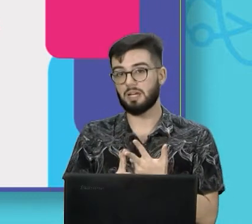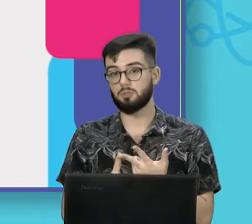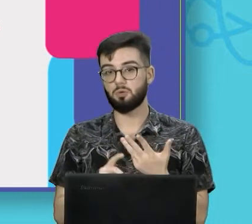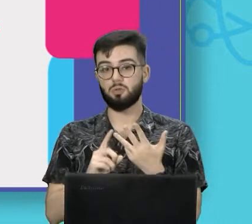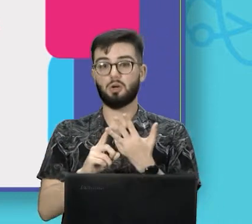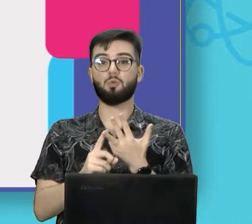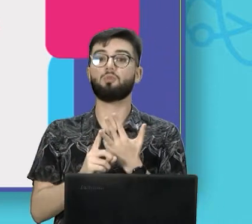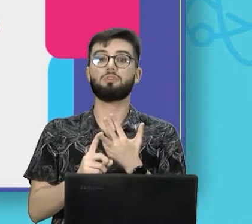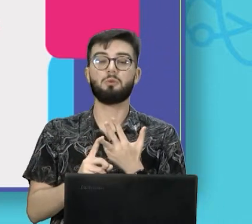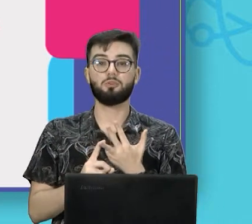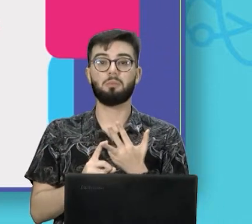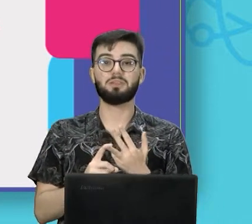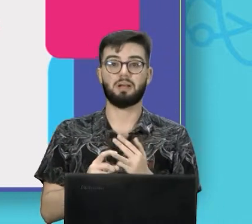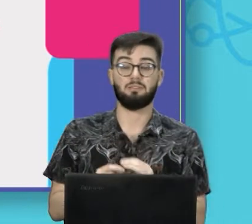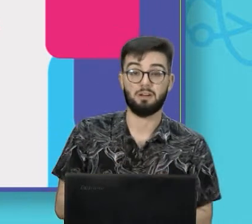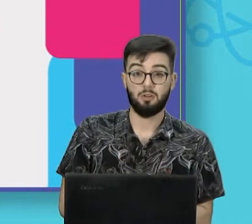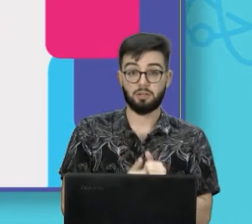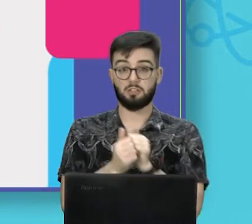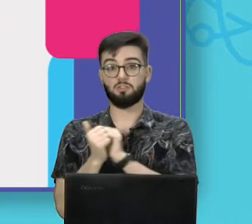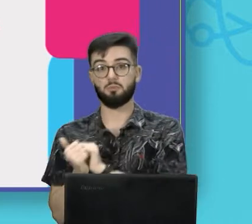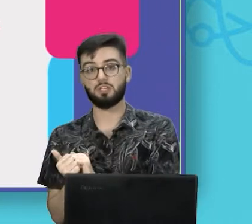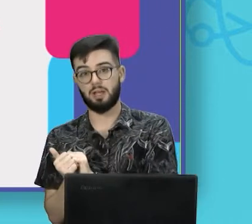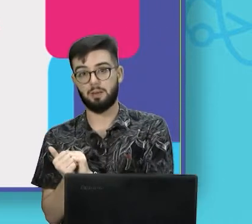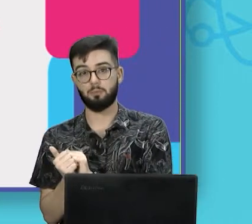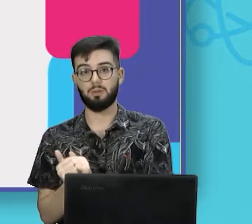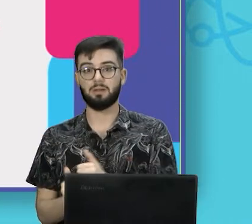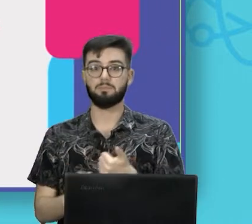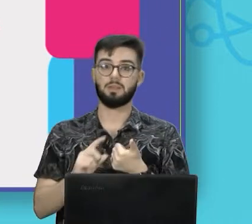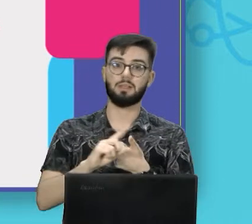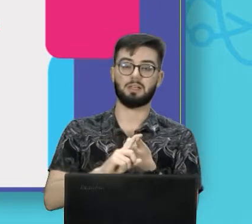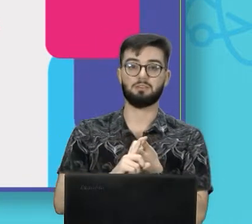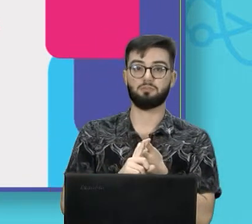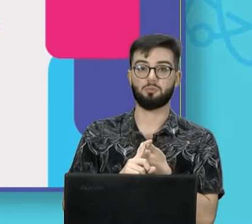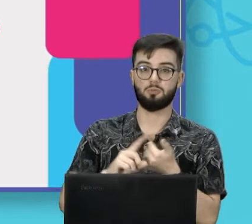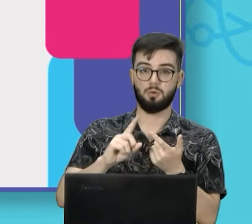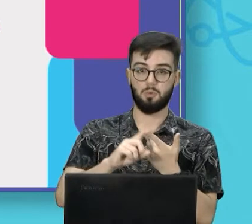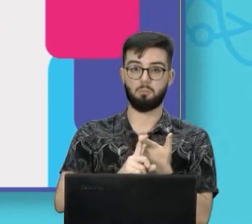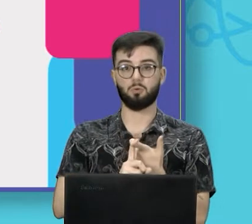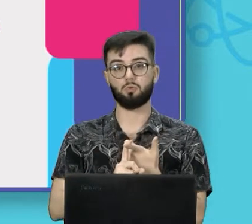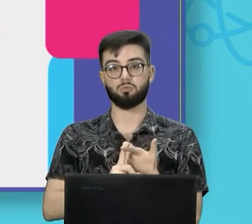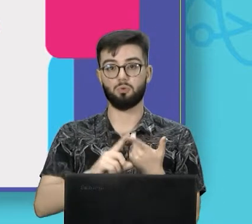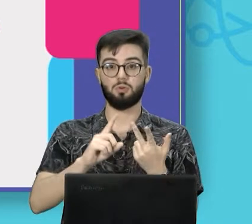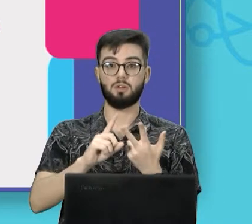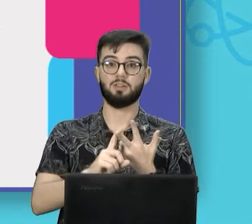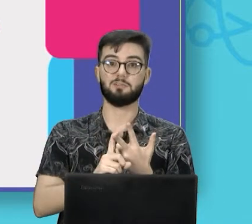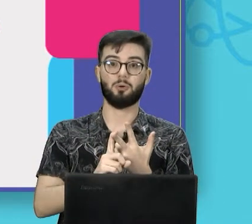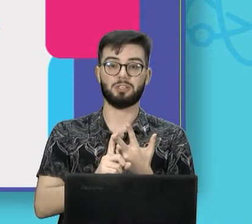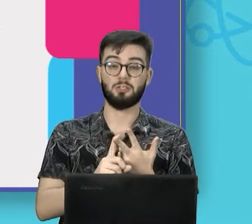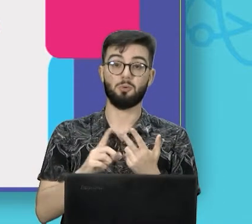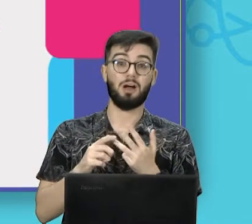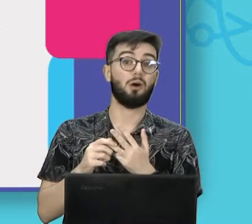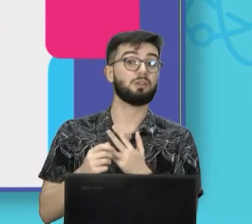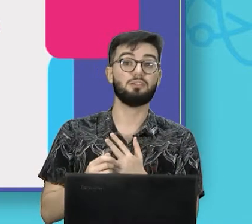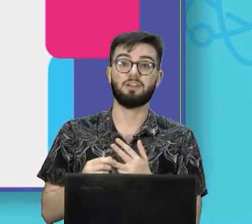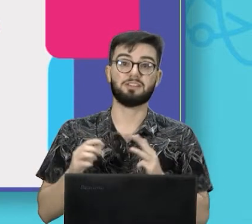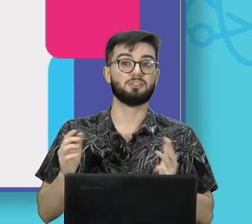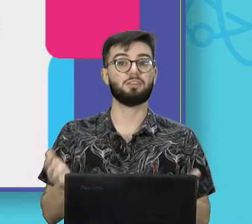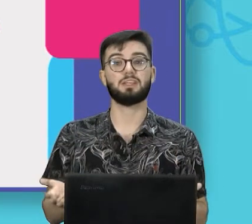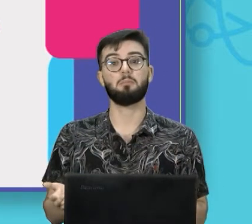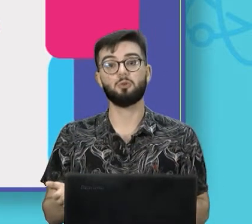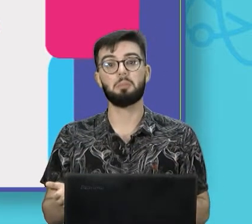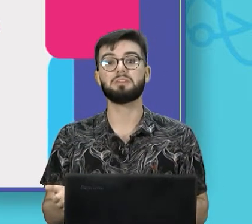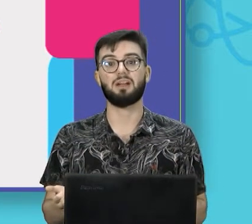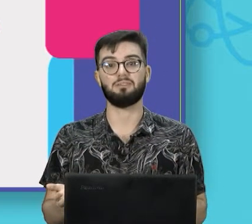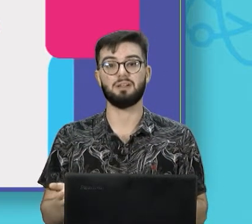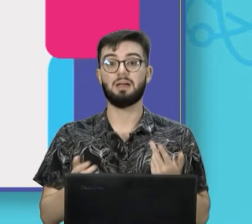exportador com os mão de obra escrava que é que nós vamos ter na República latifúndio monocultor exportador A única